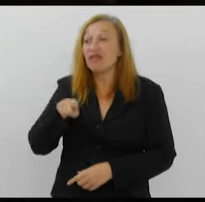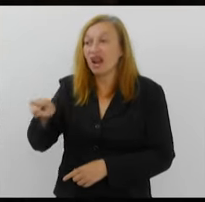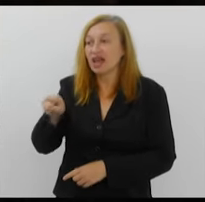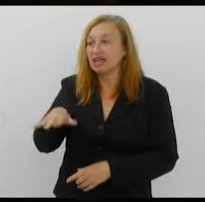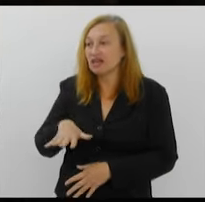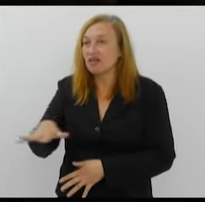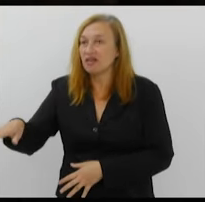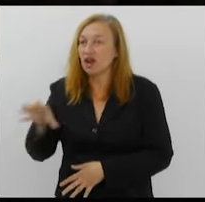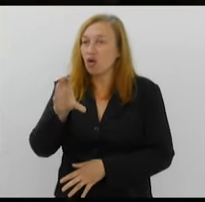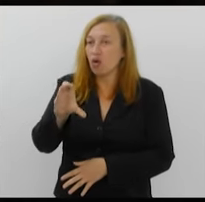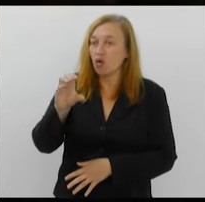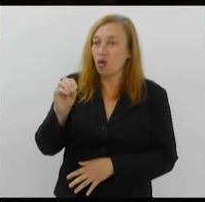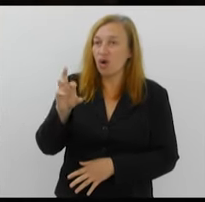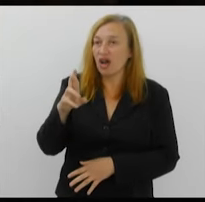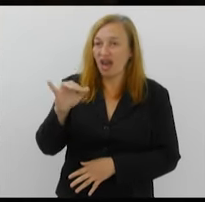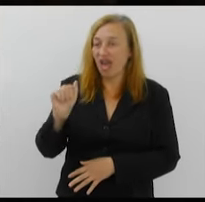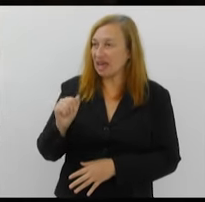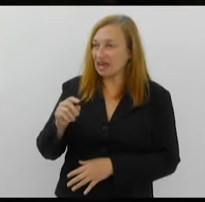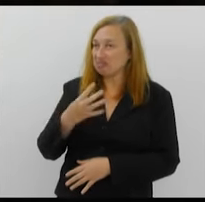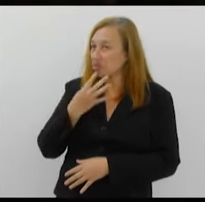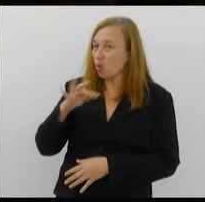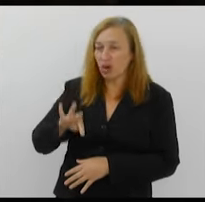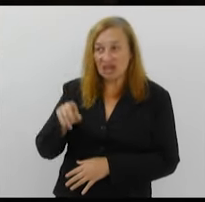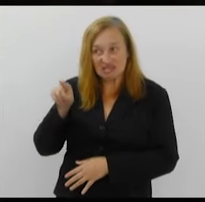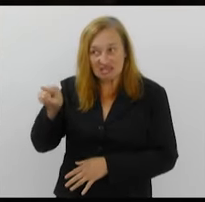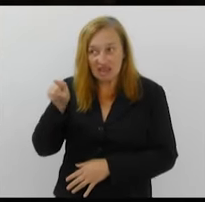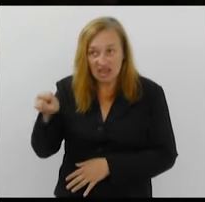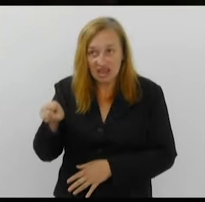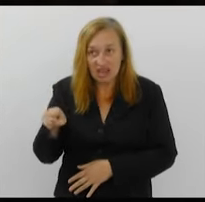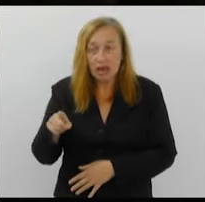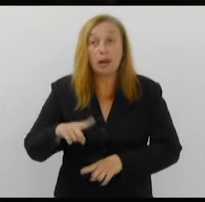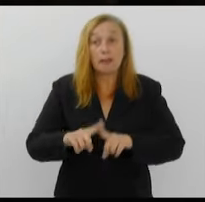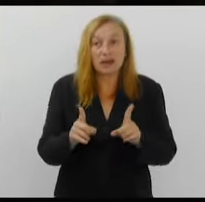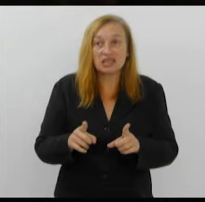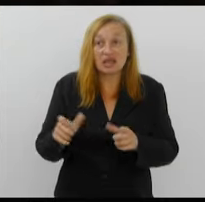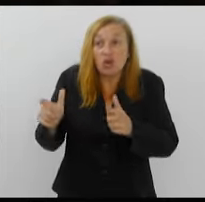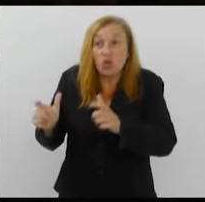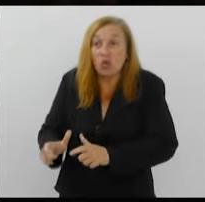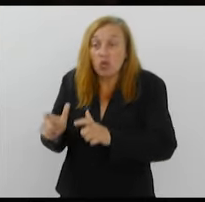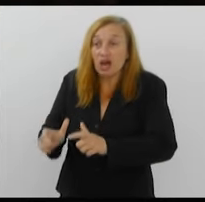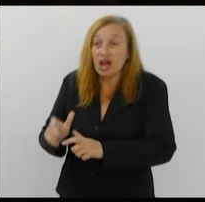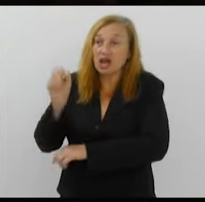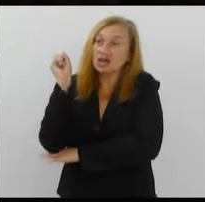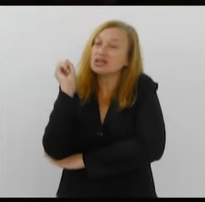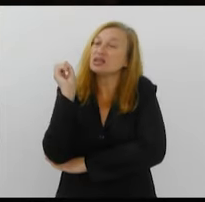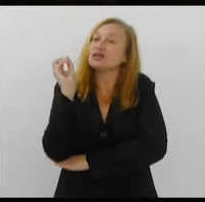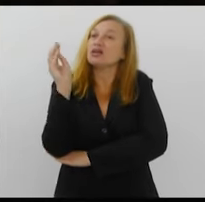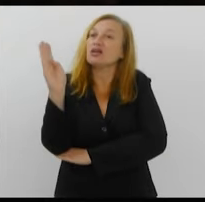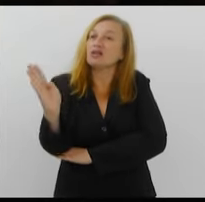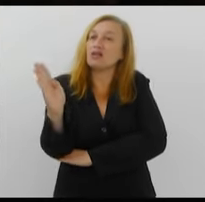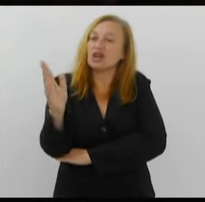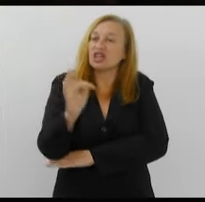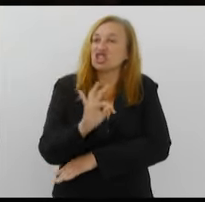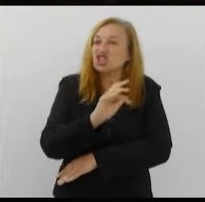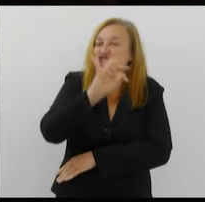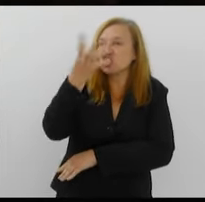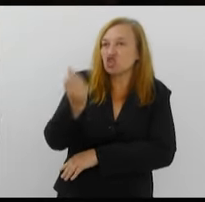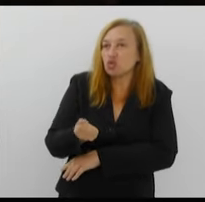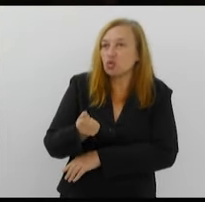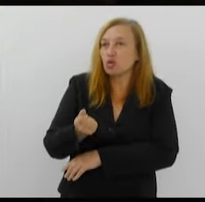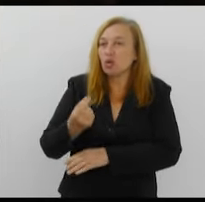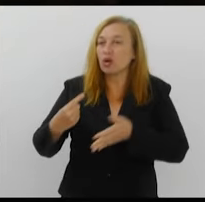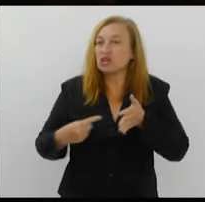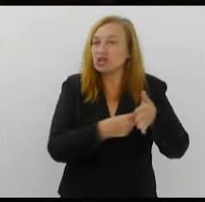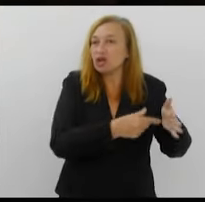Coreia, que ele não sabe nem onde fica, mas que é na região de amortecimento da floresta da Tijuca, e veja uma denúncia que já faço